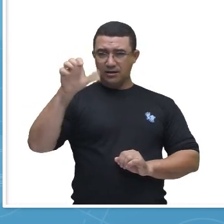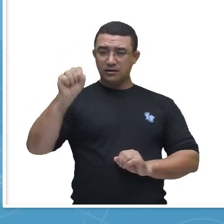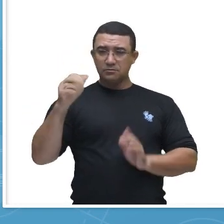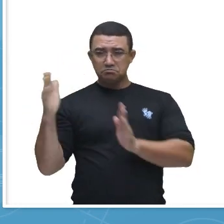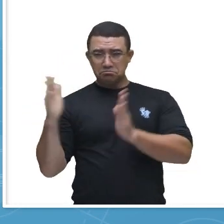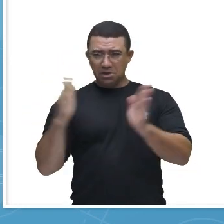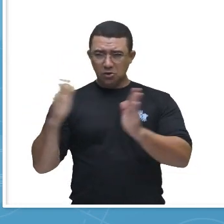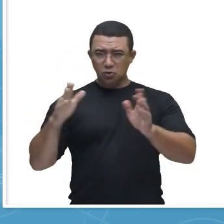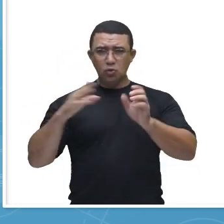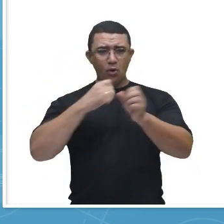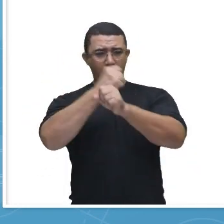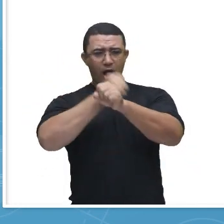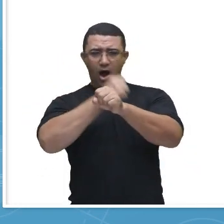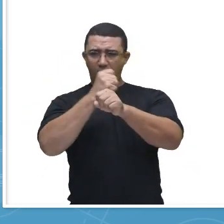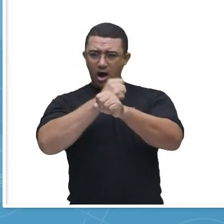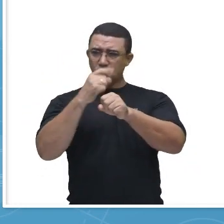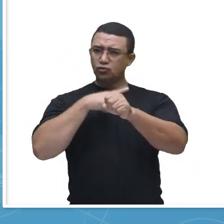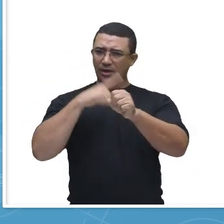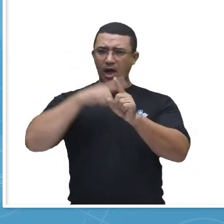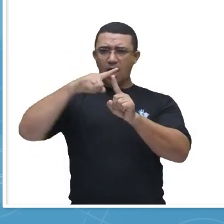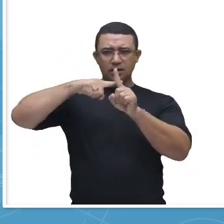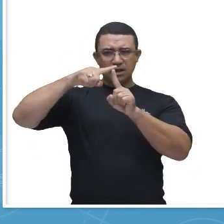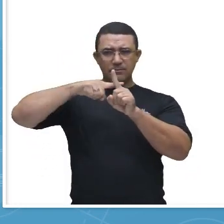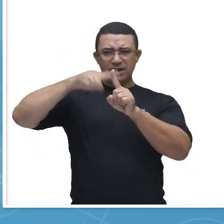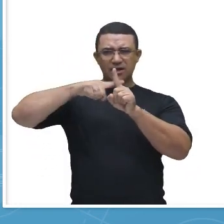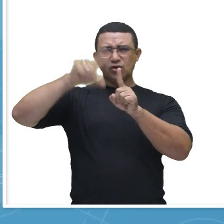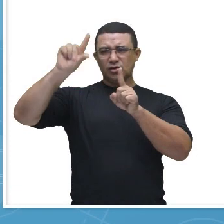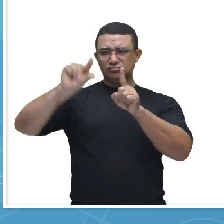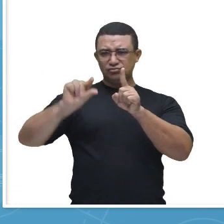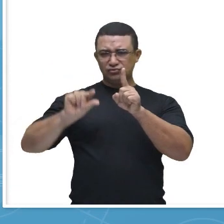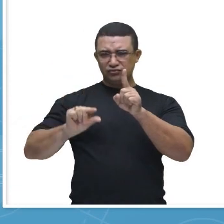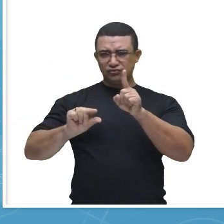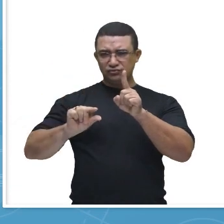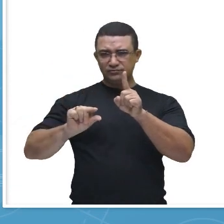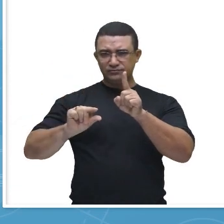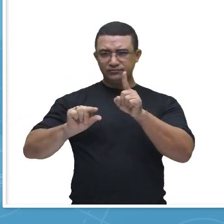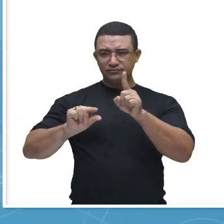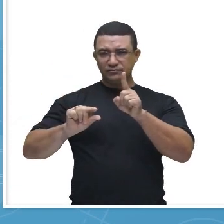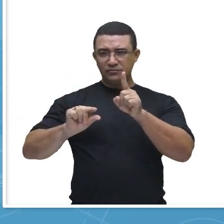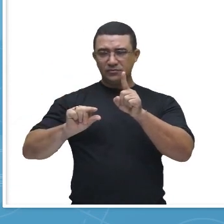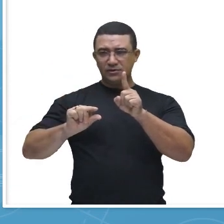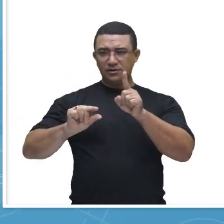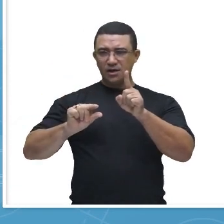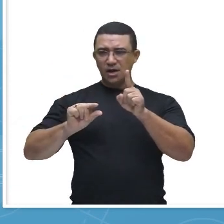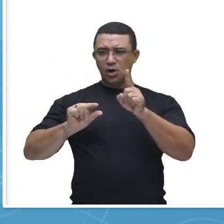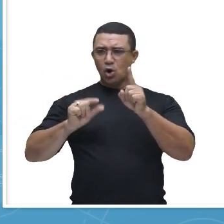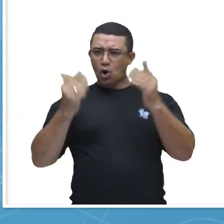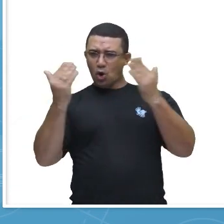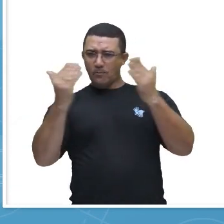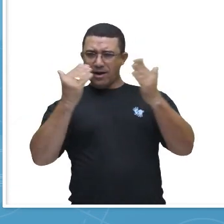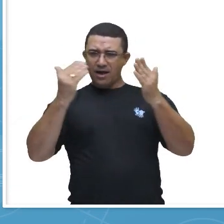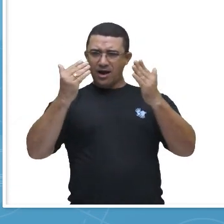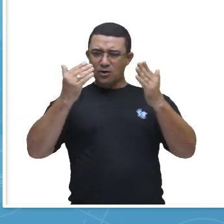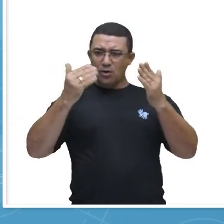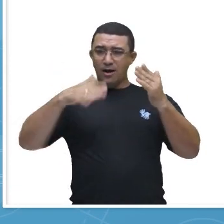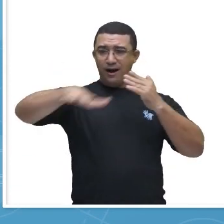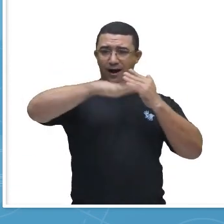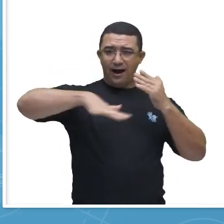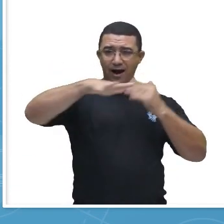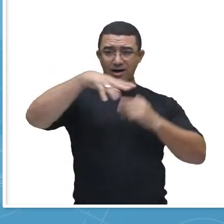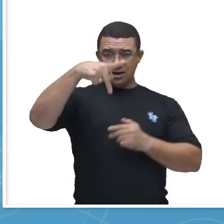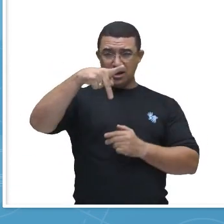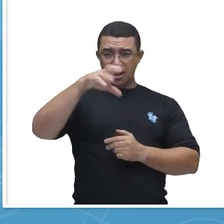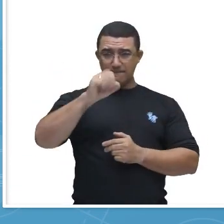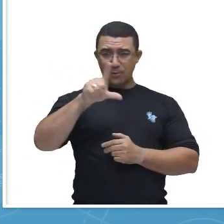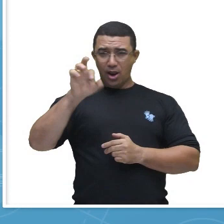ano registram temperaturas inferiores, tá? Em relação às zonas polares. O que que a gente